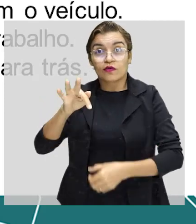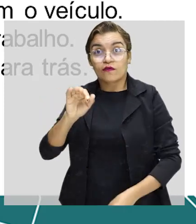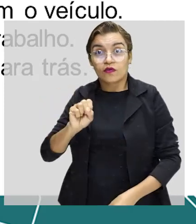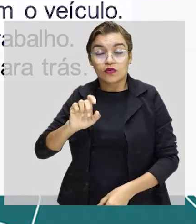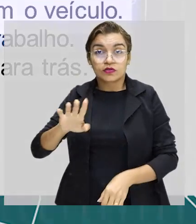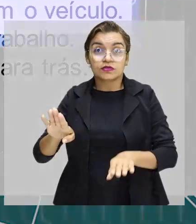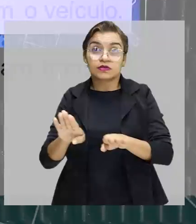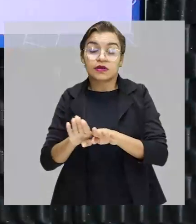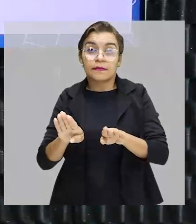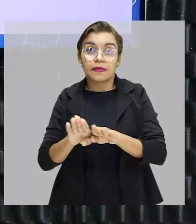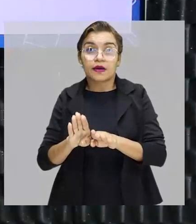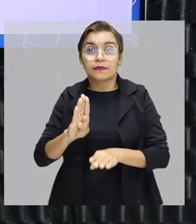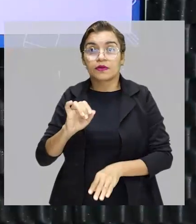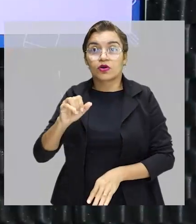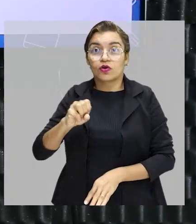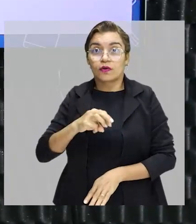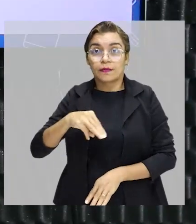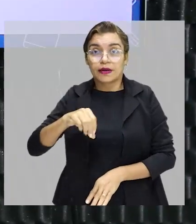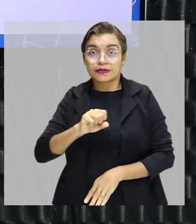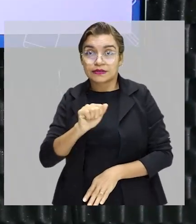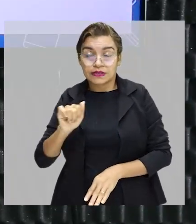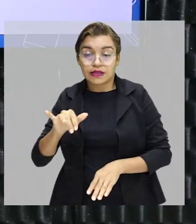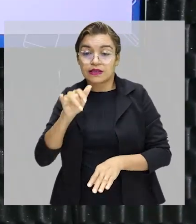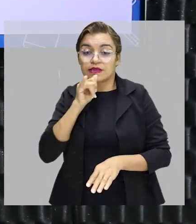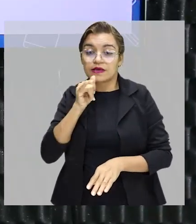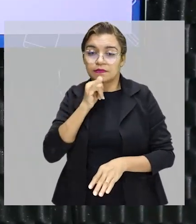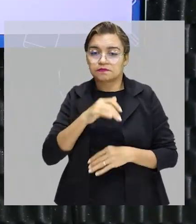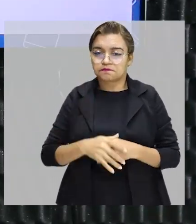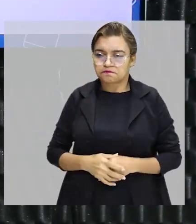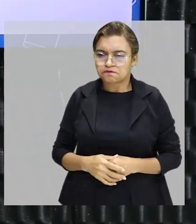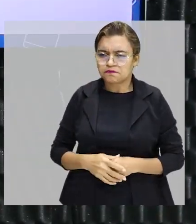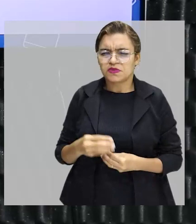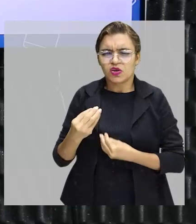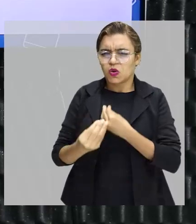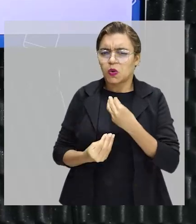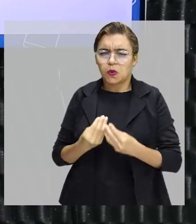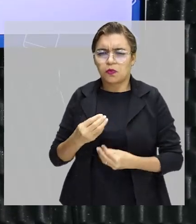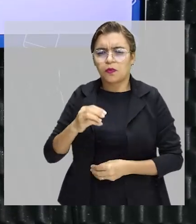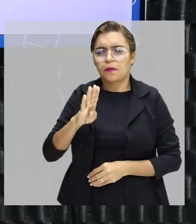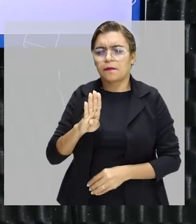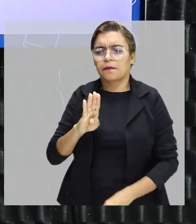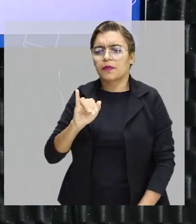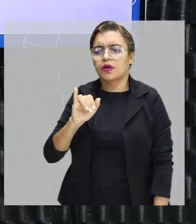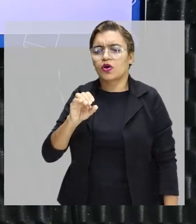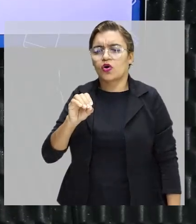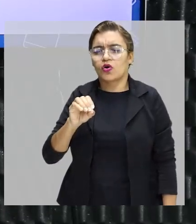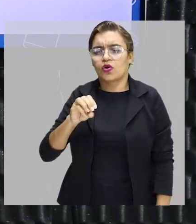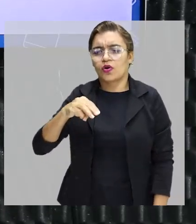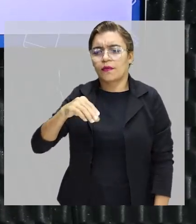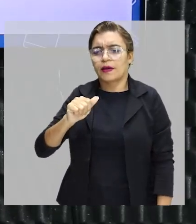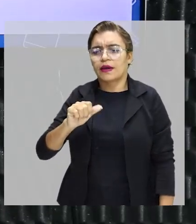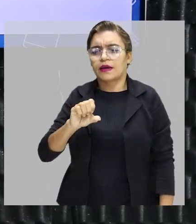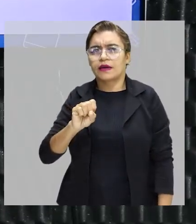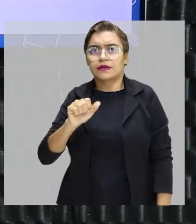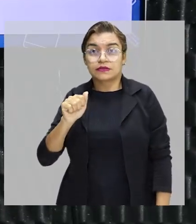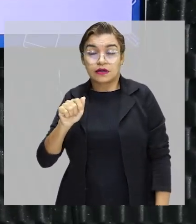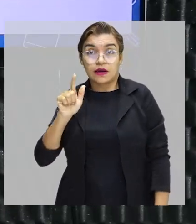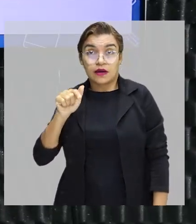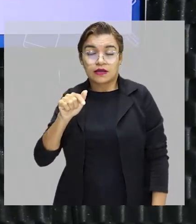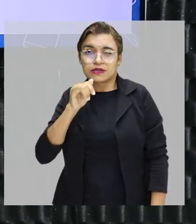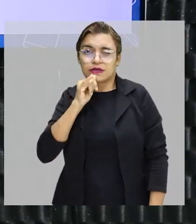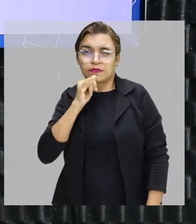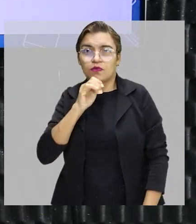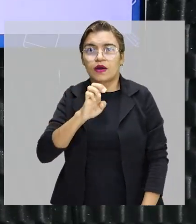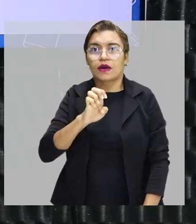energia é convertida em movimento de veículos. Professor, como assim biomassa? O etanol, ok? O